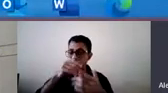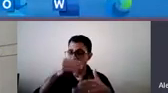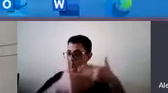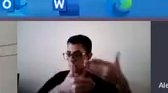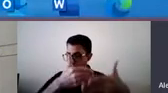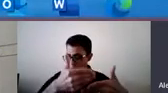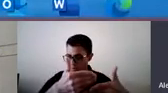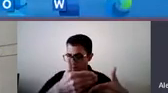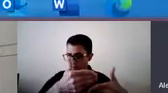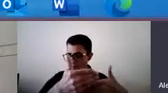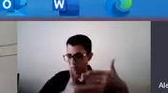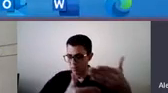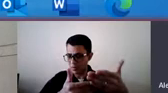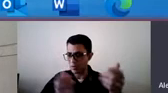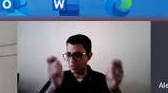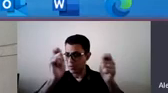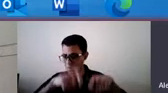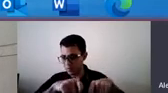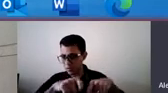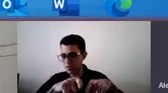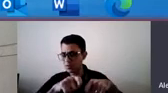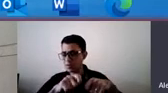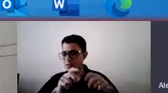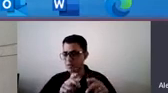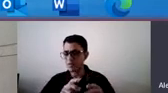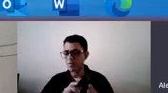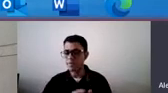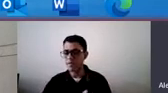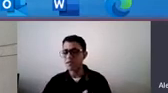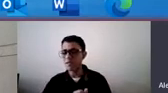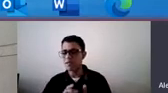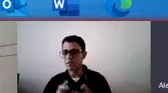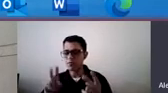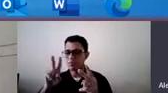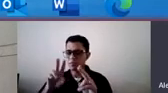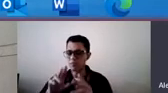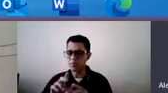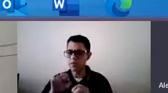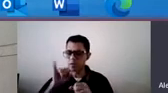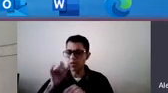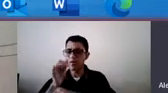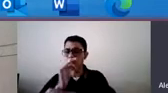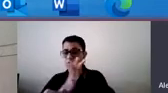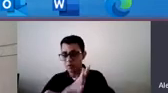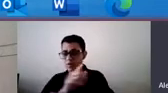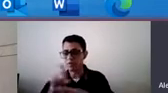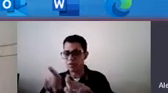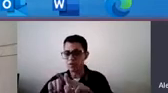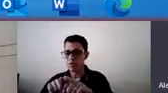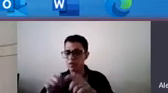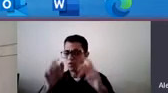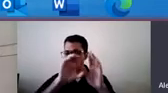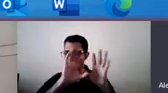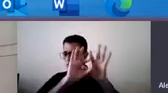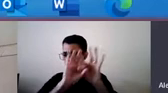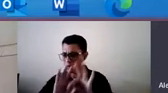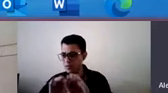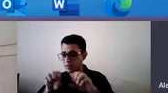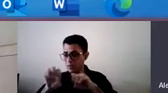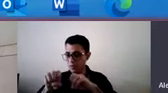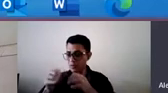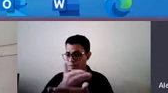desenvolvimento dessas competências, sejam elas cognitivas ou socioemocionais. No contexto que nós estamos